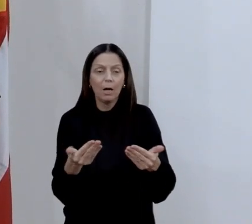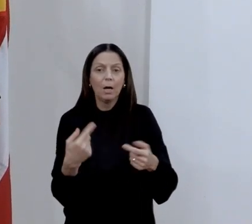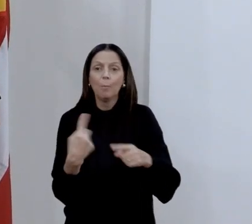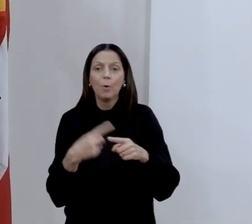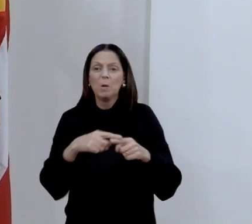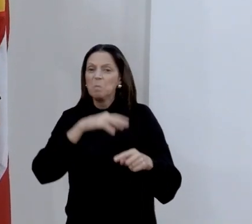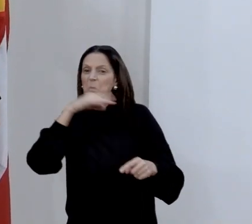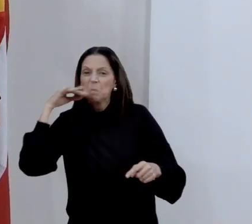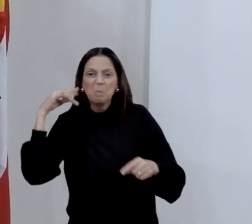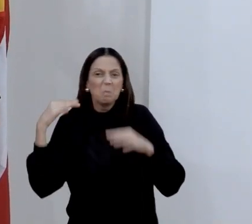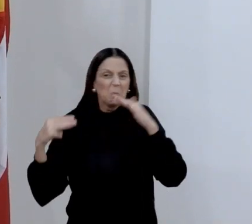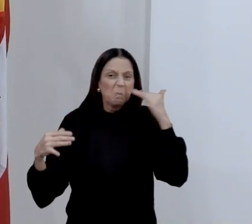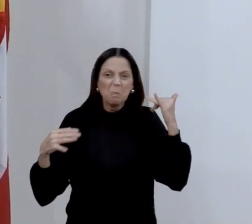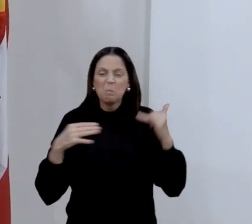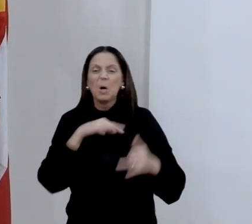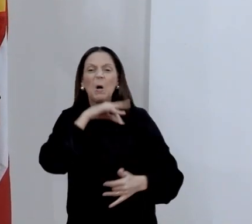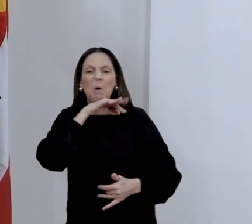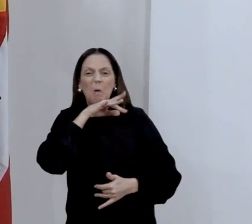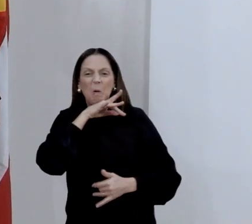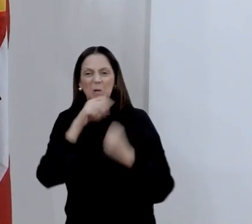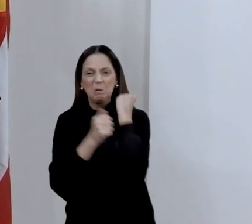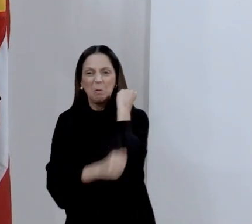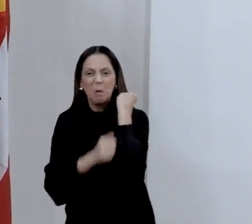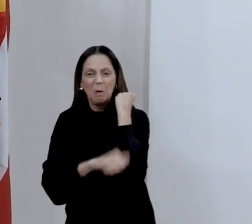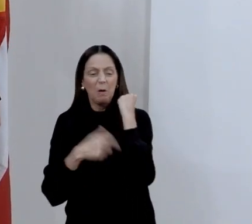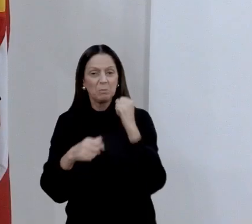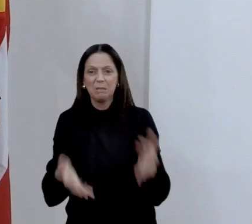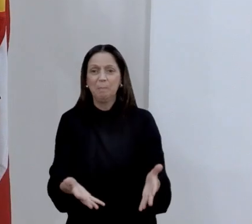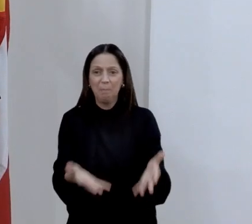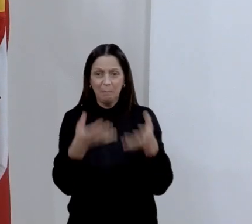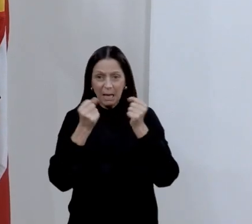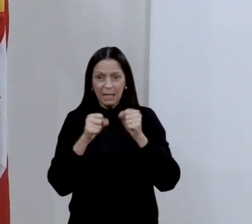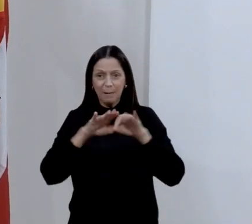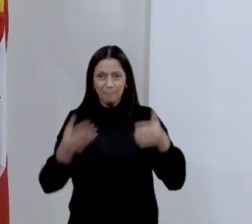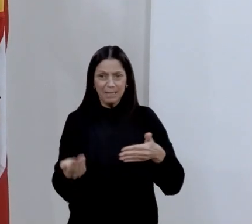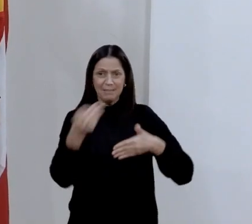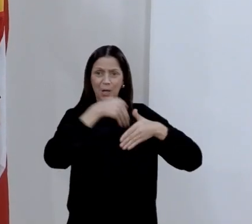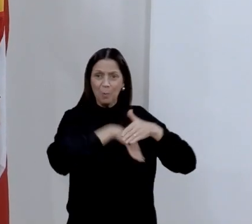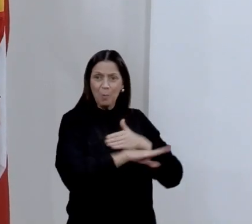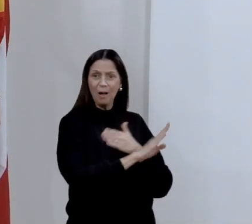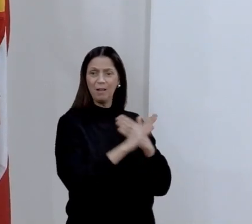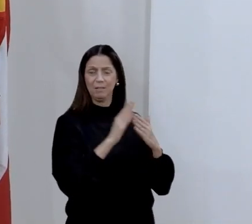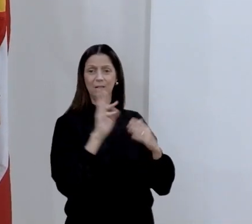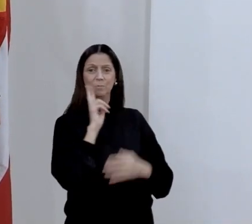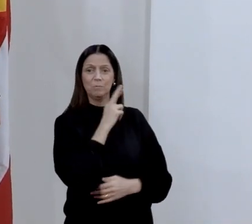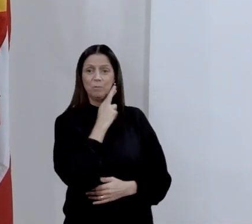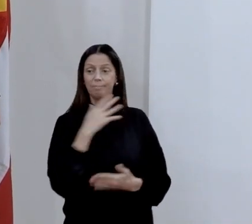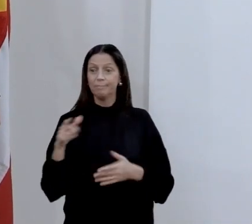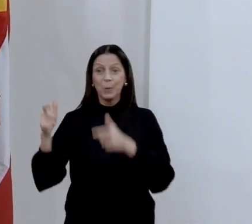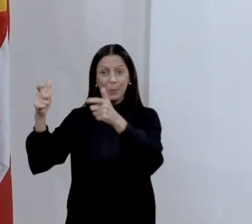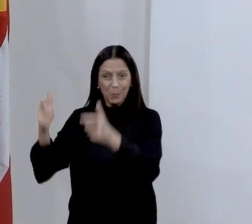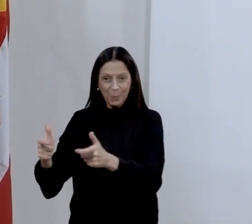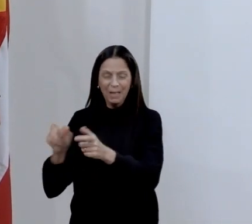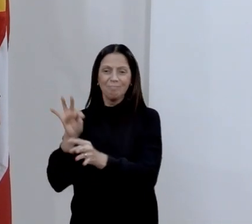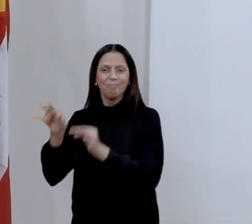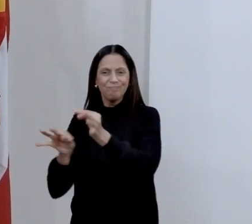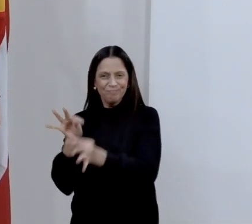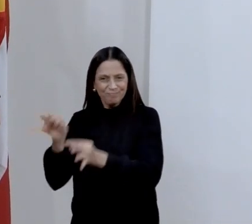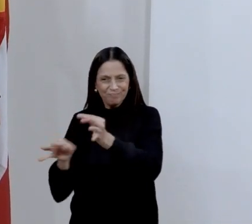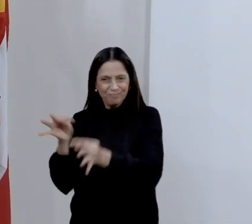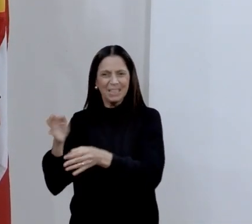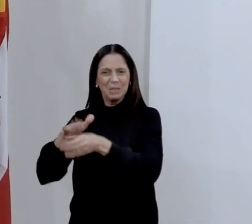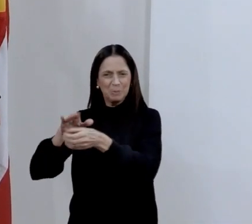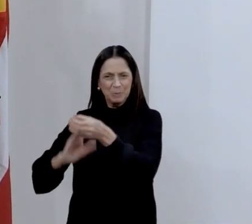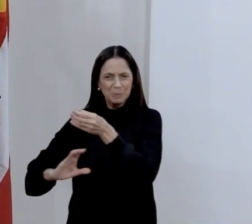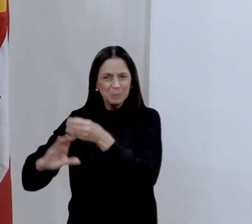Garcia. E essa estação de tratamento do Garcia, inclusive, ela não deveria estar ali, num lugar tão adensado como